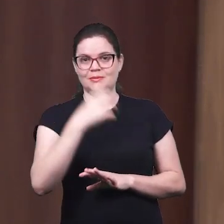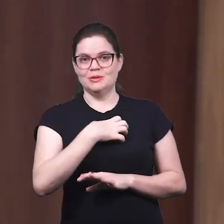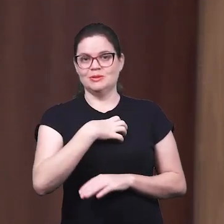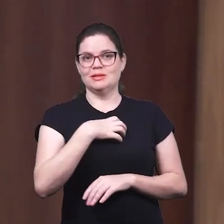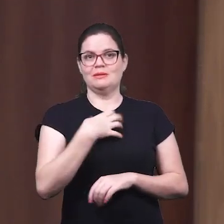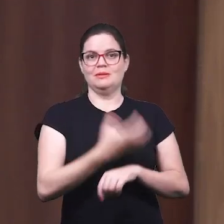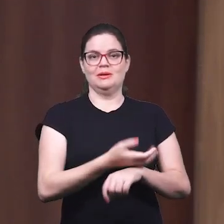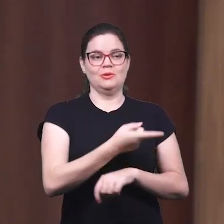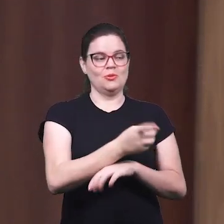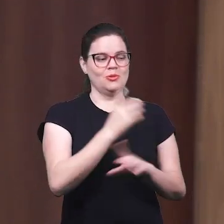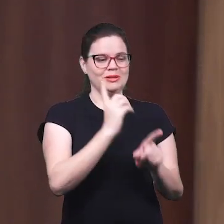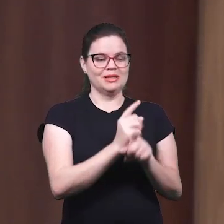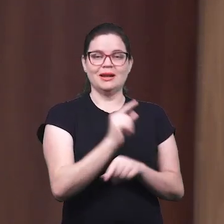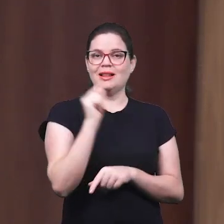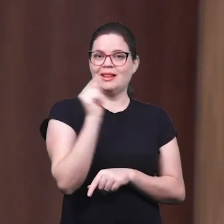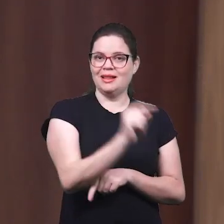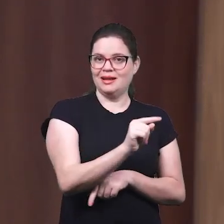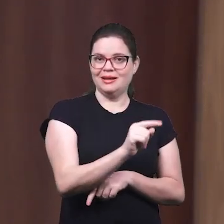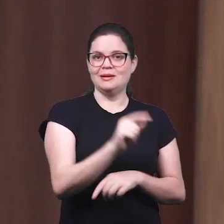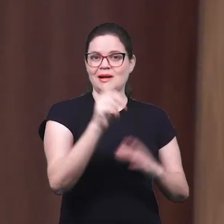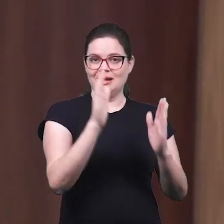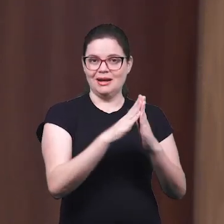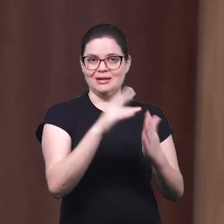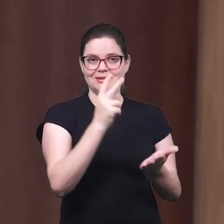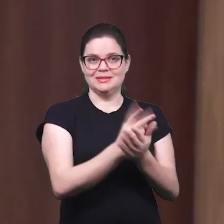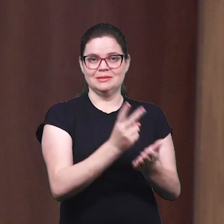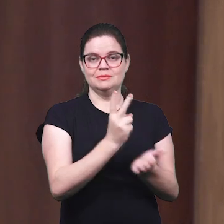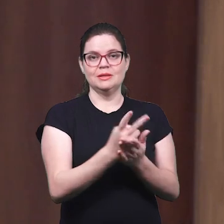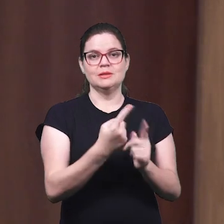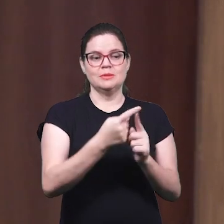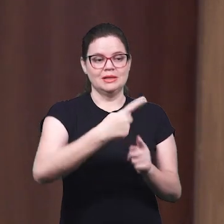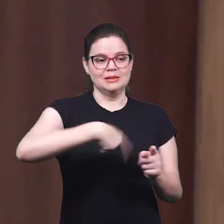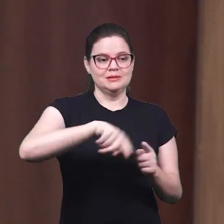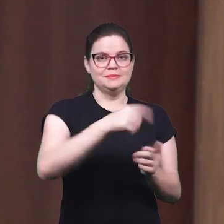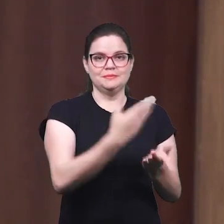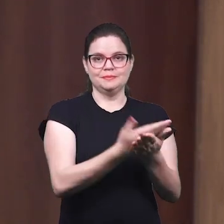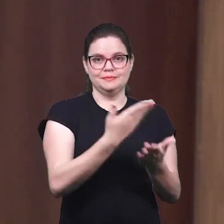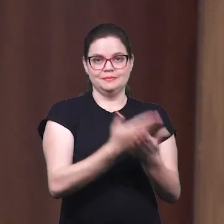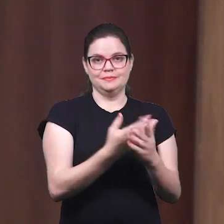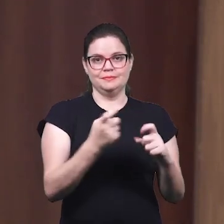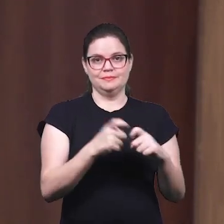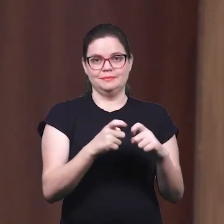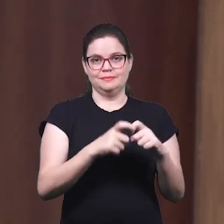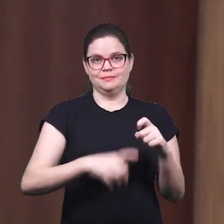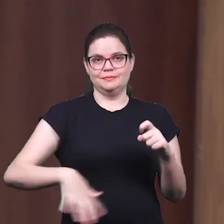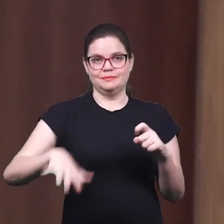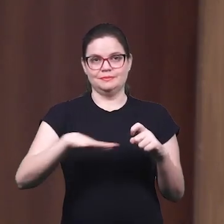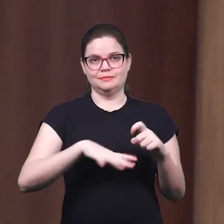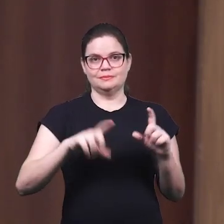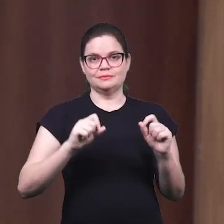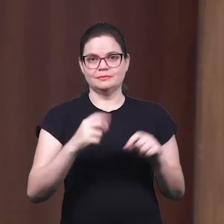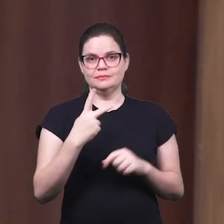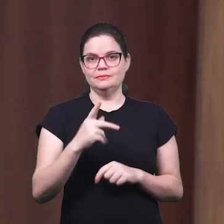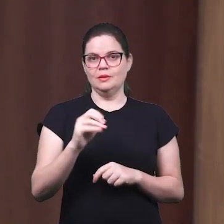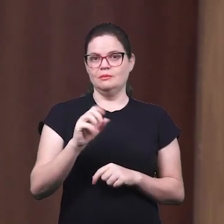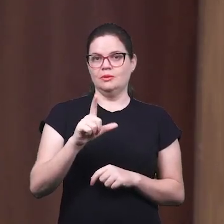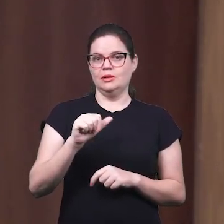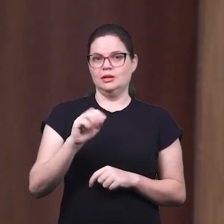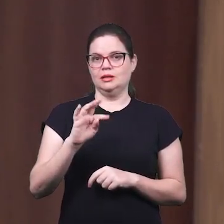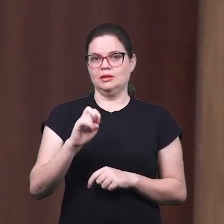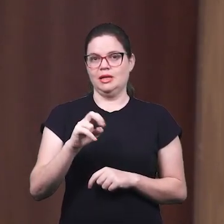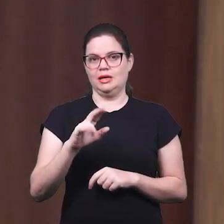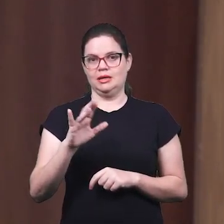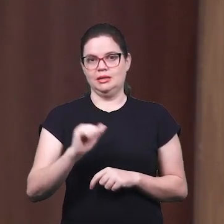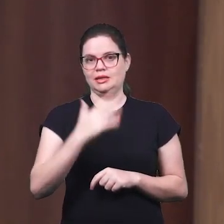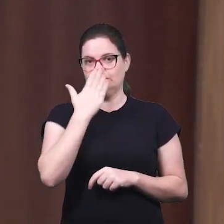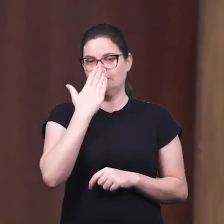pelos colegas. Eles estudavam de medicina na escola que eu chamava na época, Escola Politécnica, em